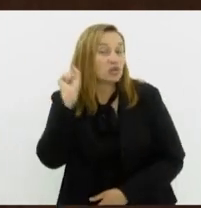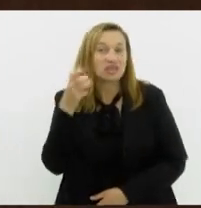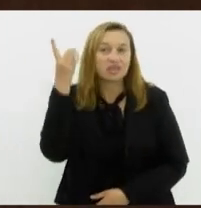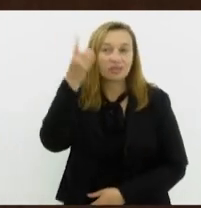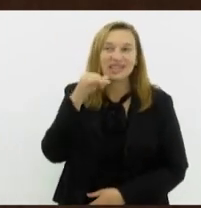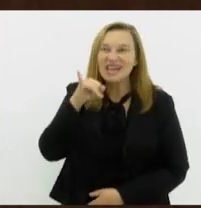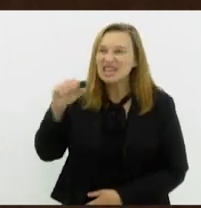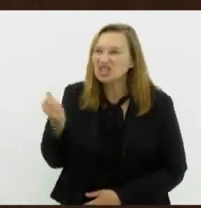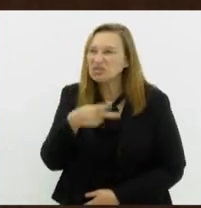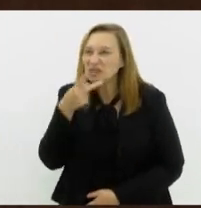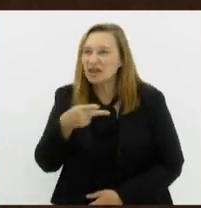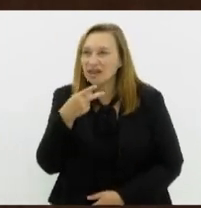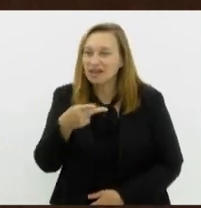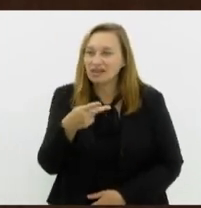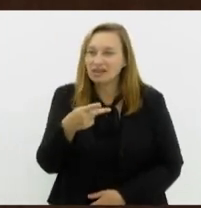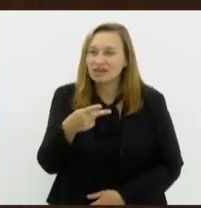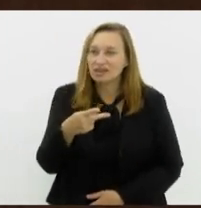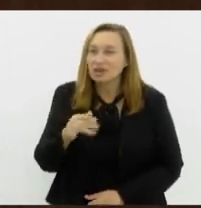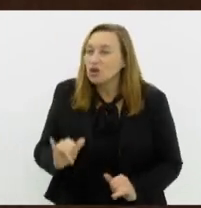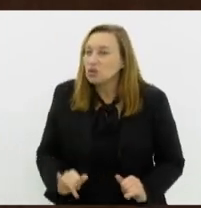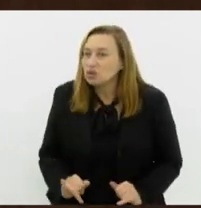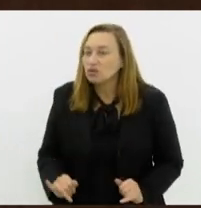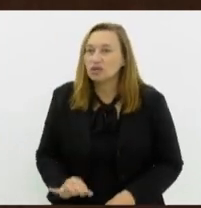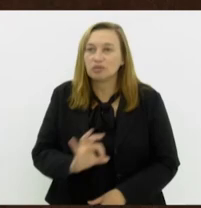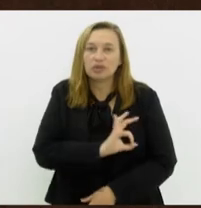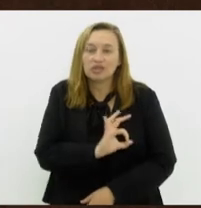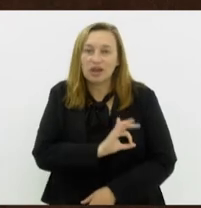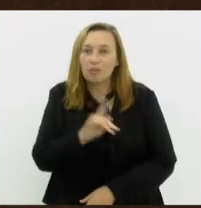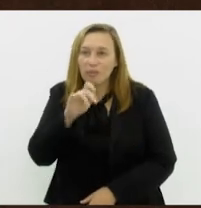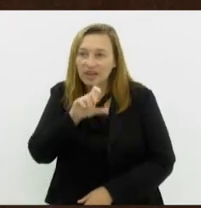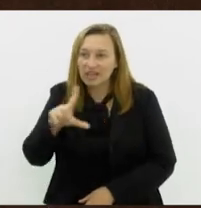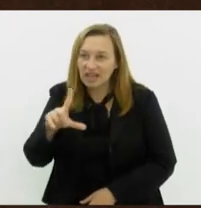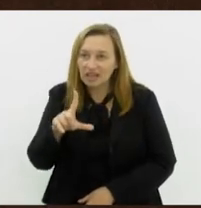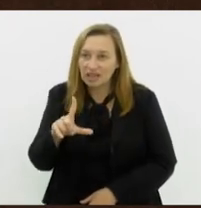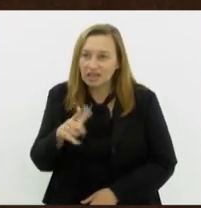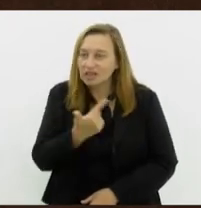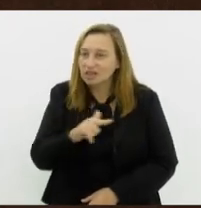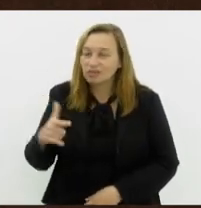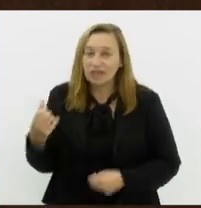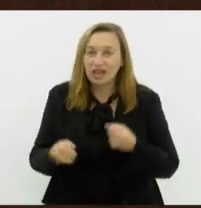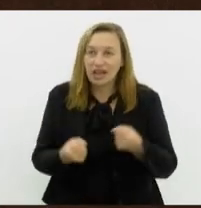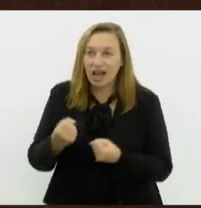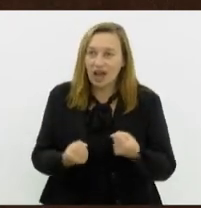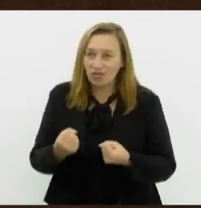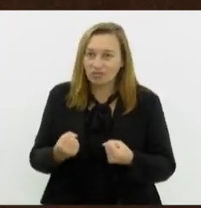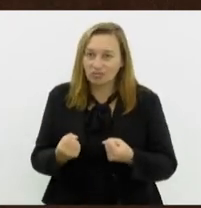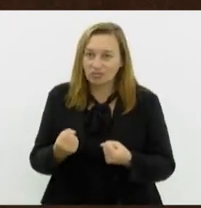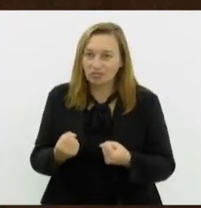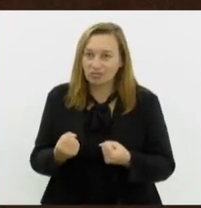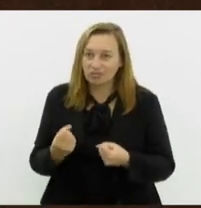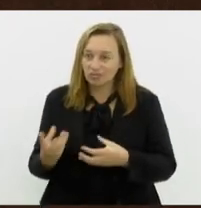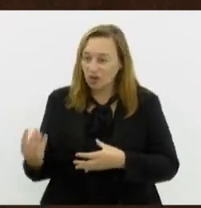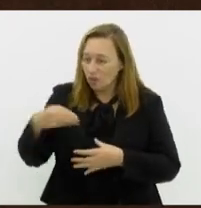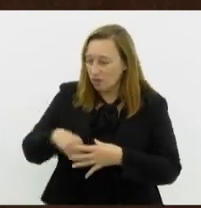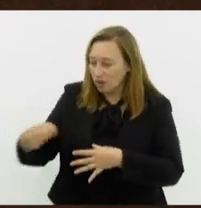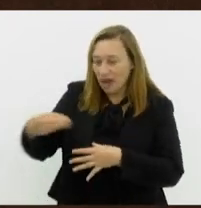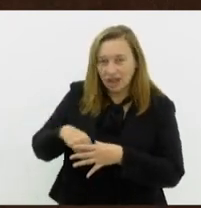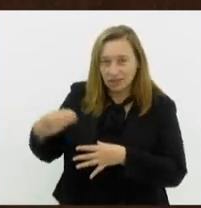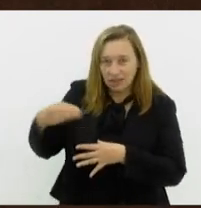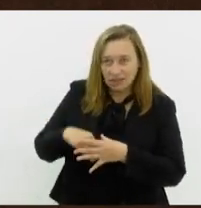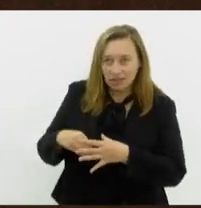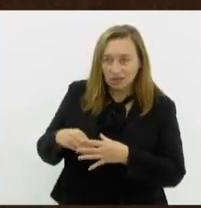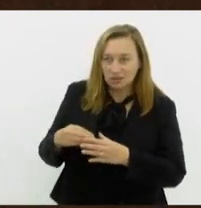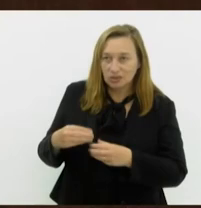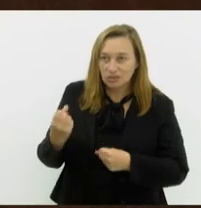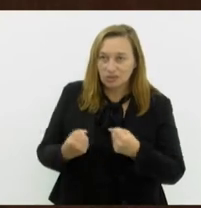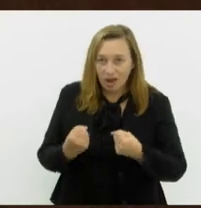aqui que os sofridos policiais penais não têm viatura para transportar a droga que apreende. Mas o que nos